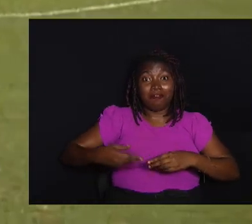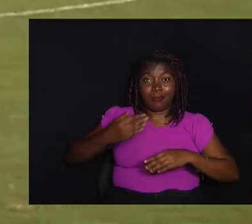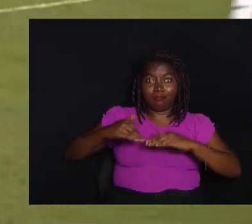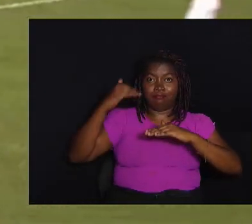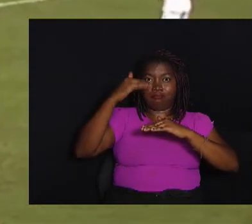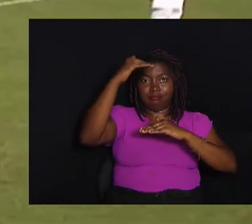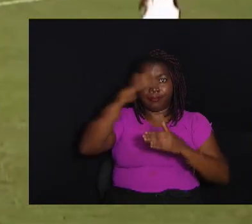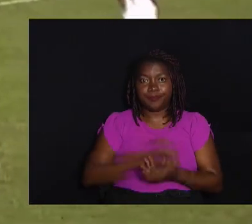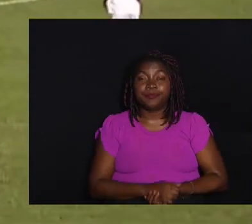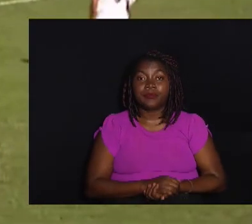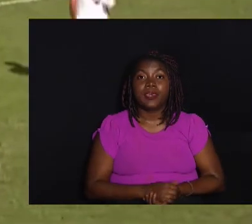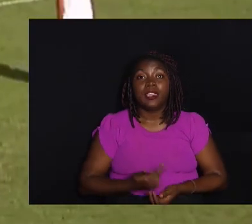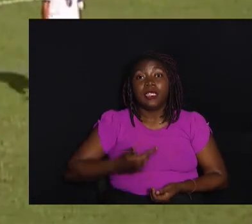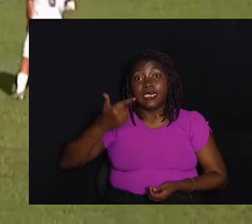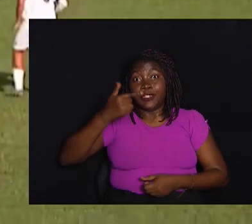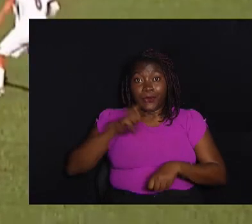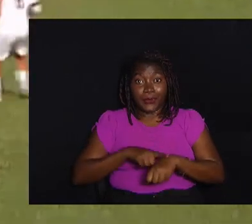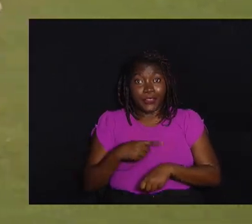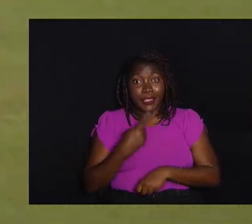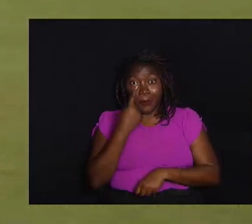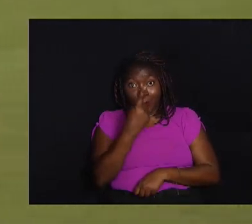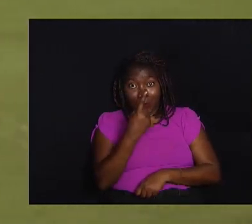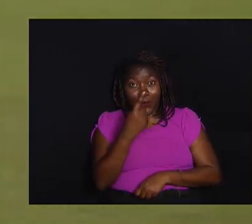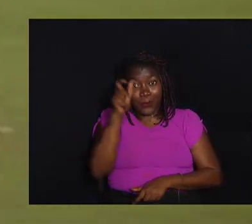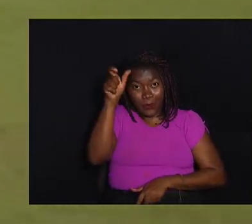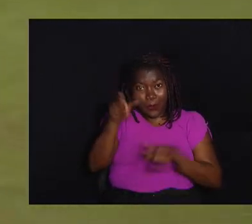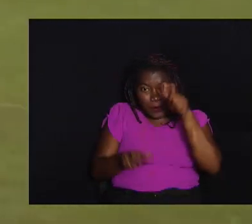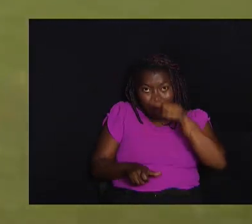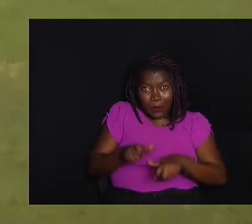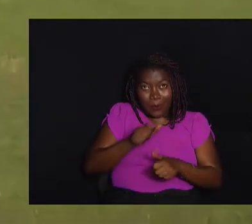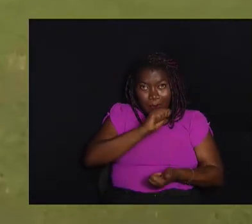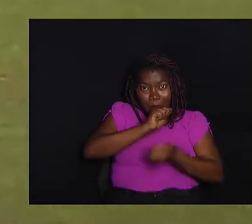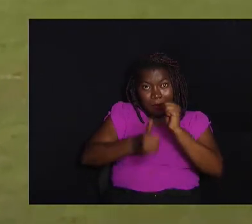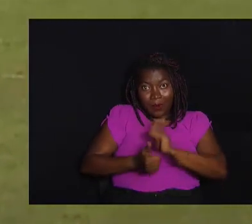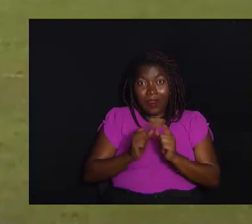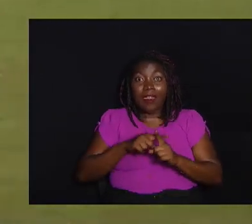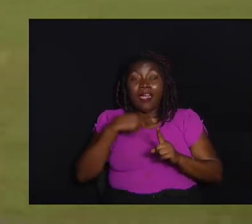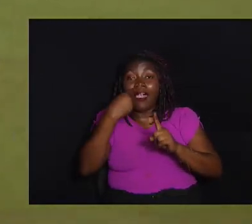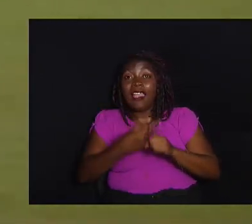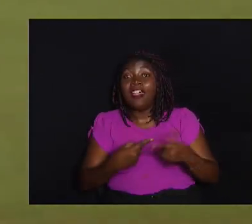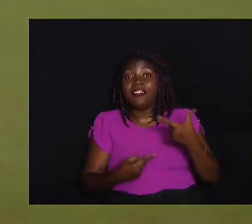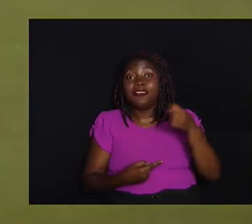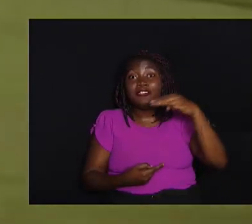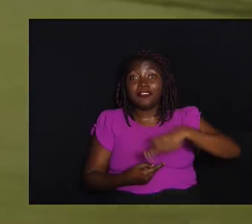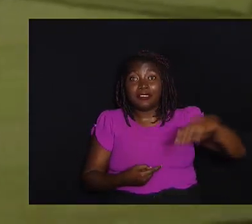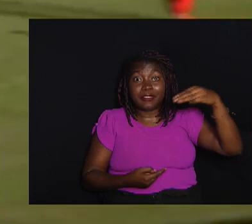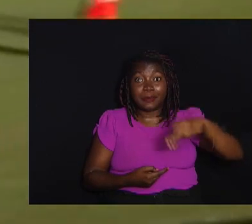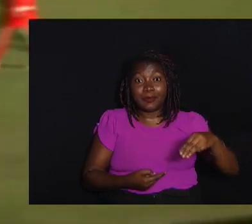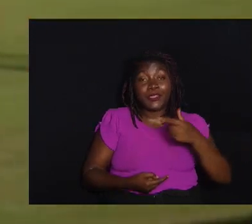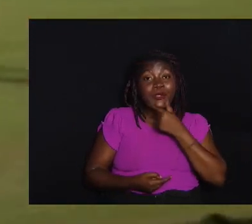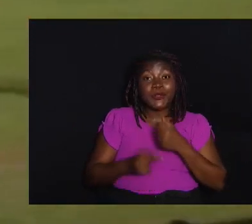No segundo tempo, com um jogador a mais, aos 20 minutos, Vinícius Jesus lançou na